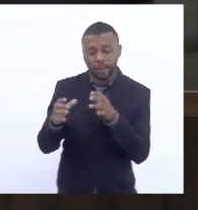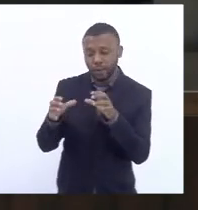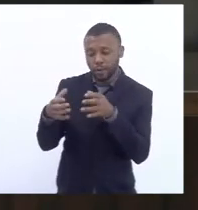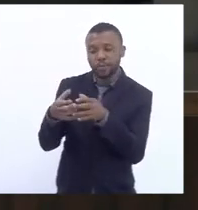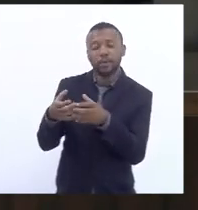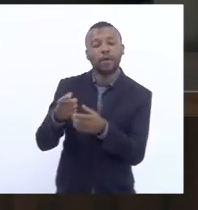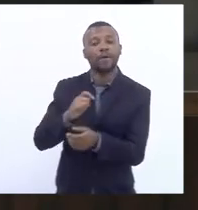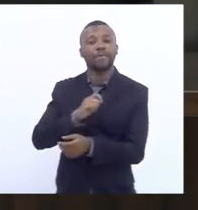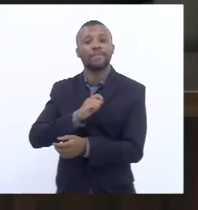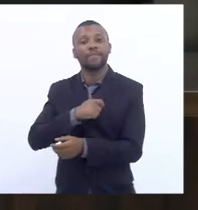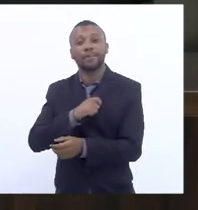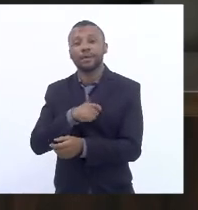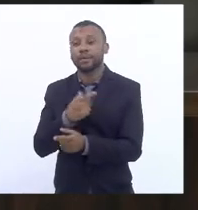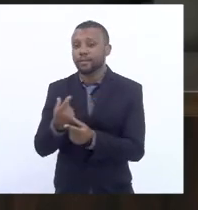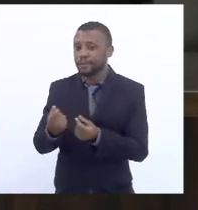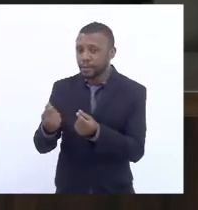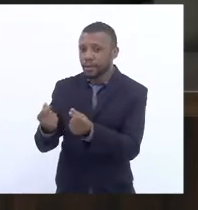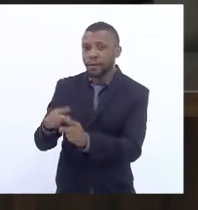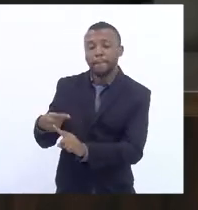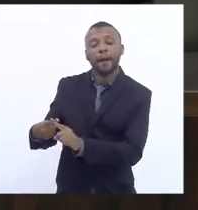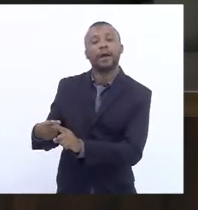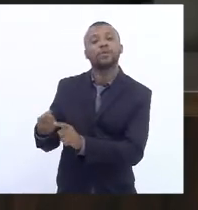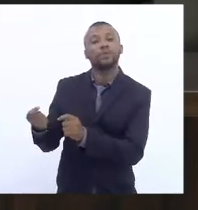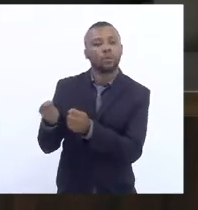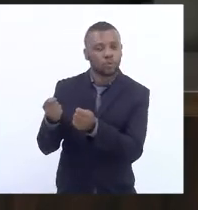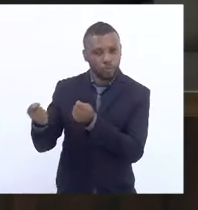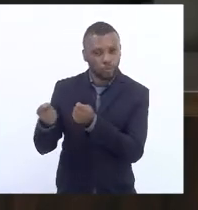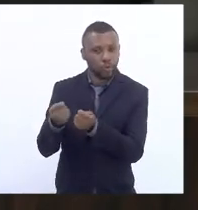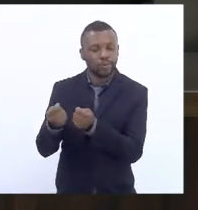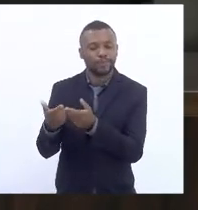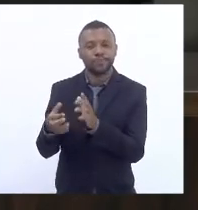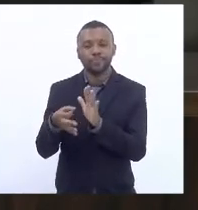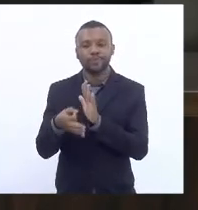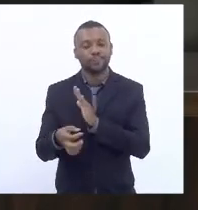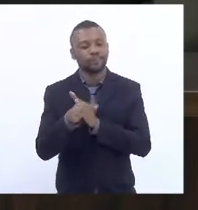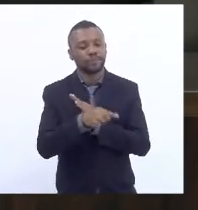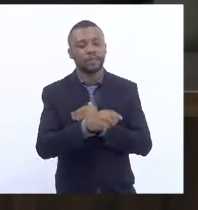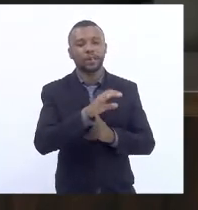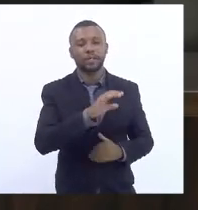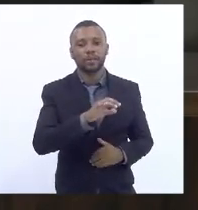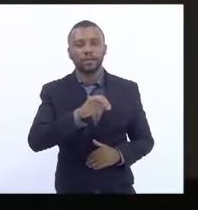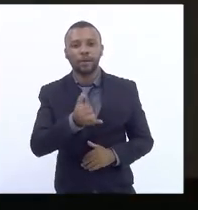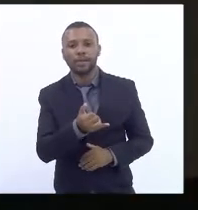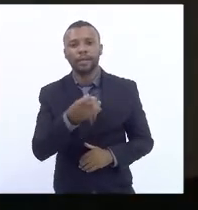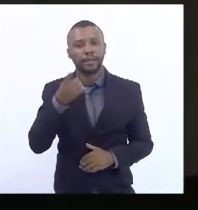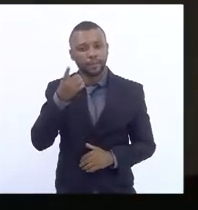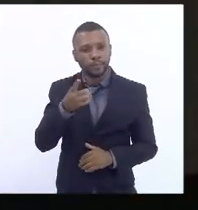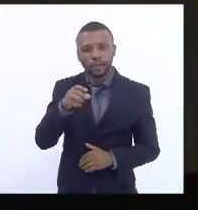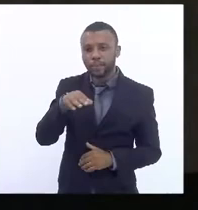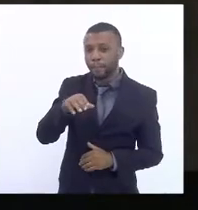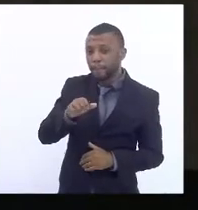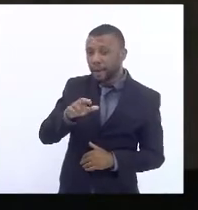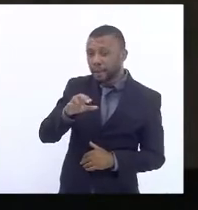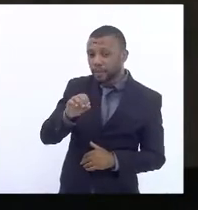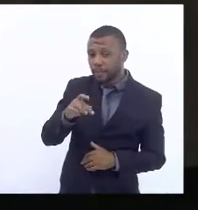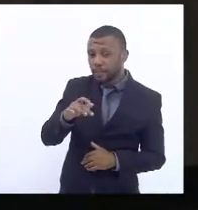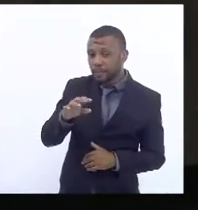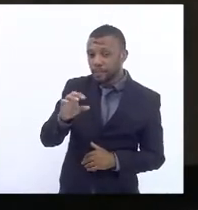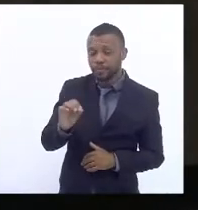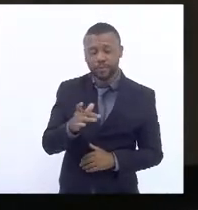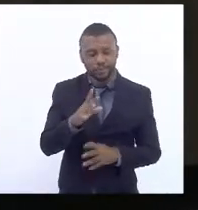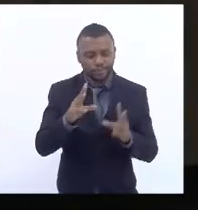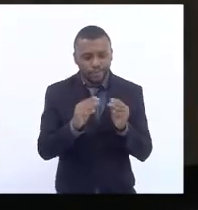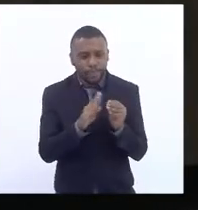Financeira e Controle. Para emitir parecer pela CCJ, deputado Márcio Pacheco. Senhor presidente, para não avançar na discussão,